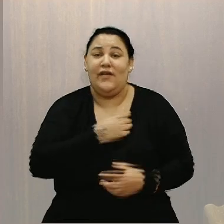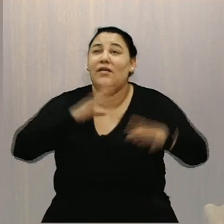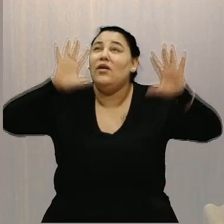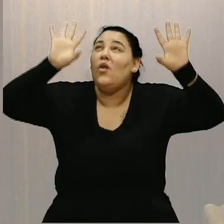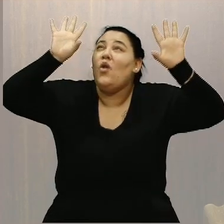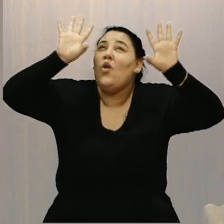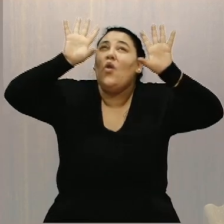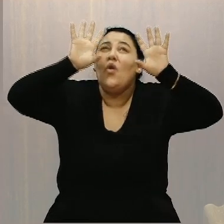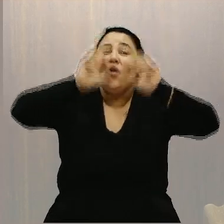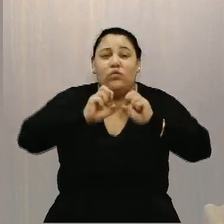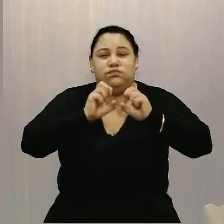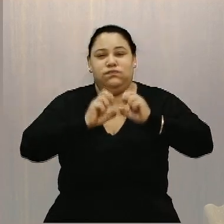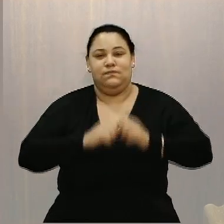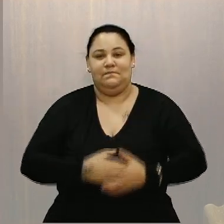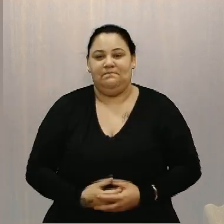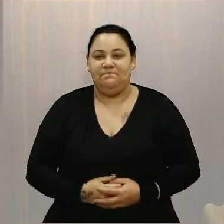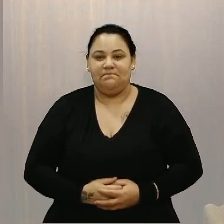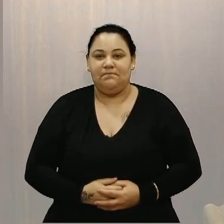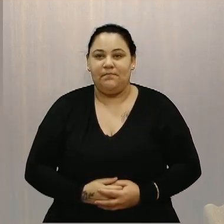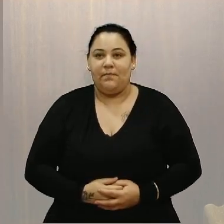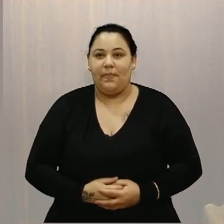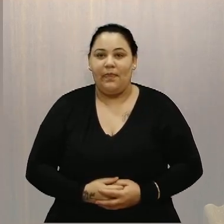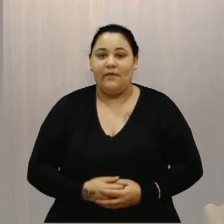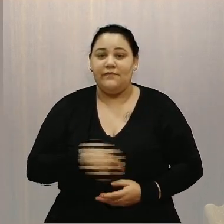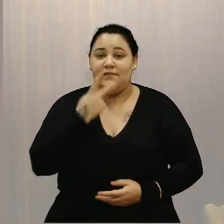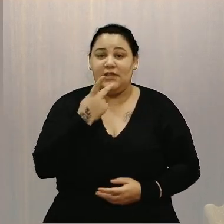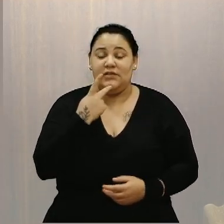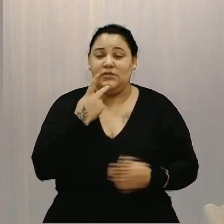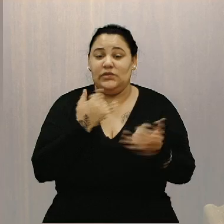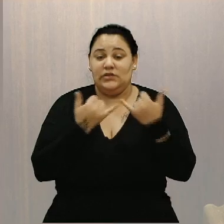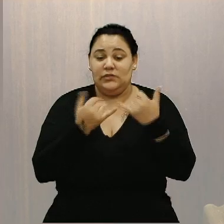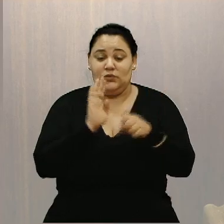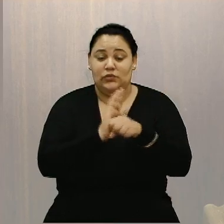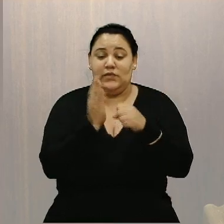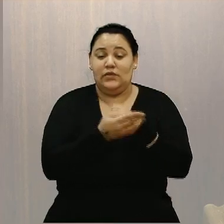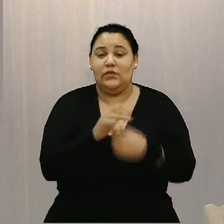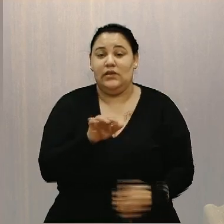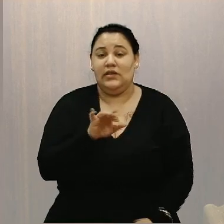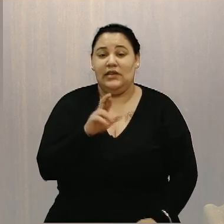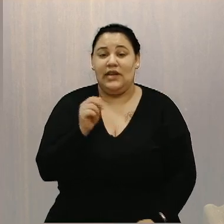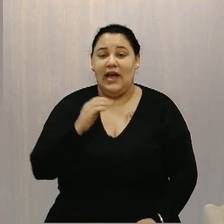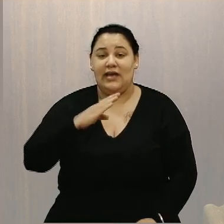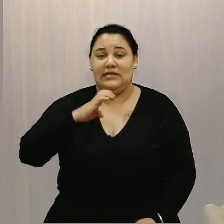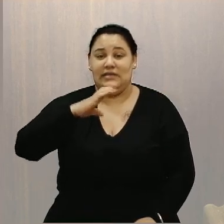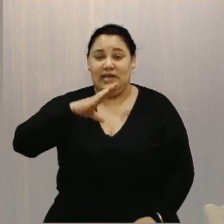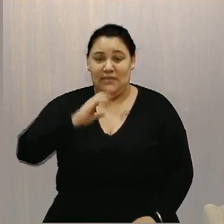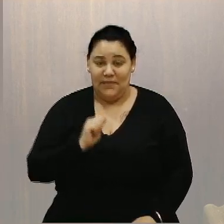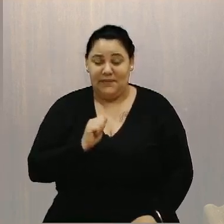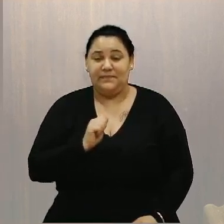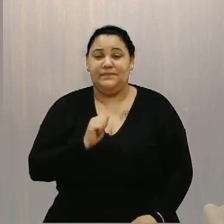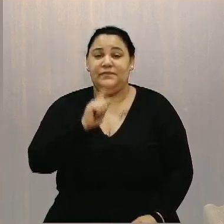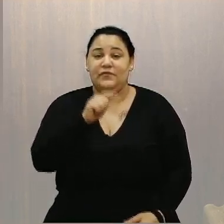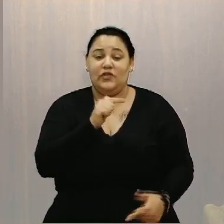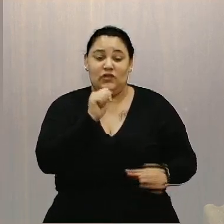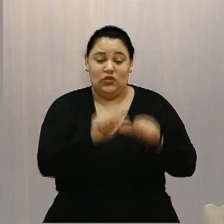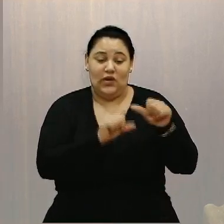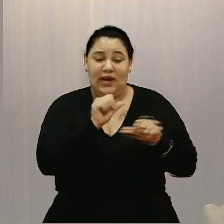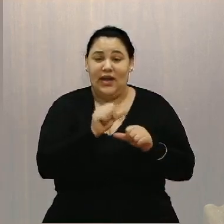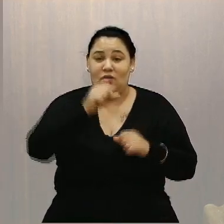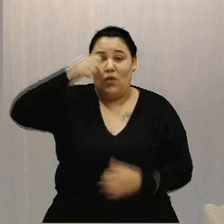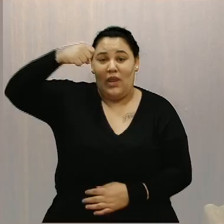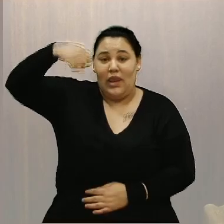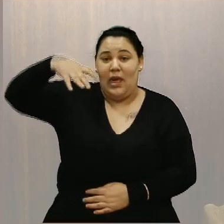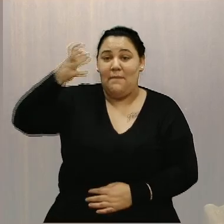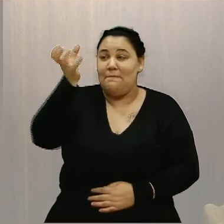escuridão. Citando o caso de Iracema, que o vereador Juliano falou, lá foi trocado lâmpadas que não precisavam